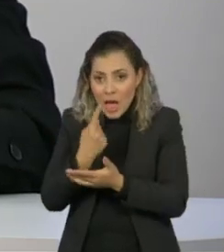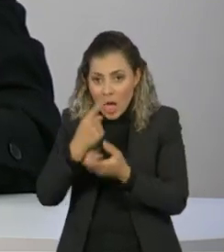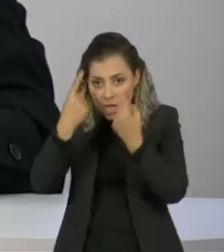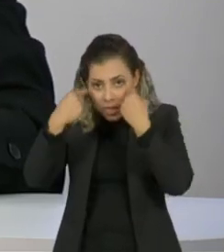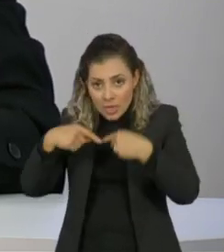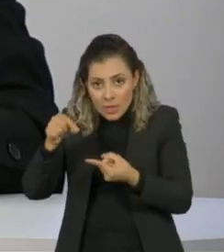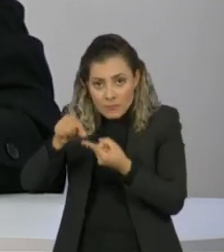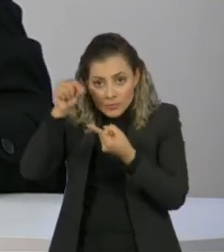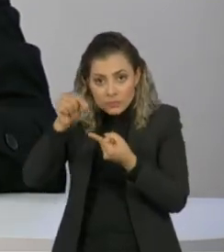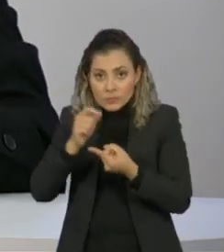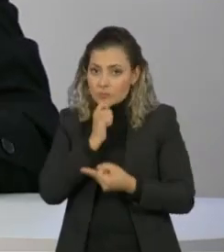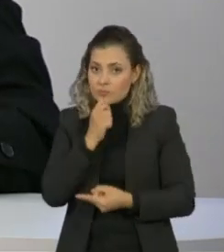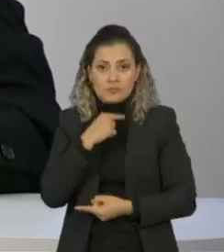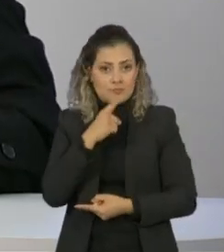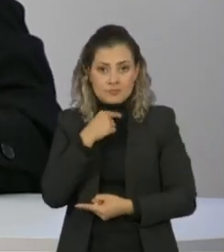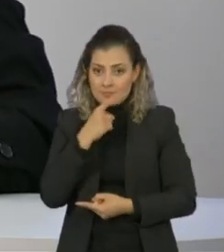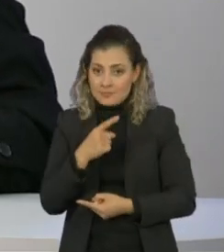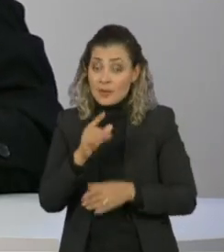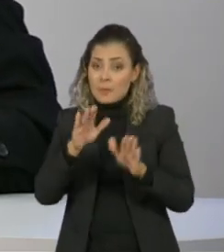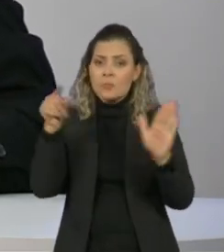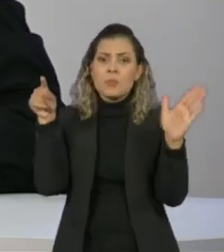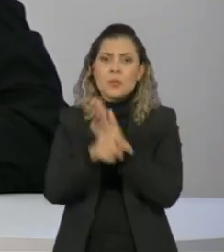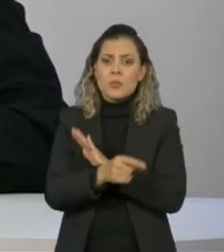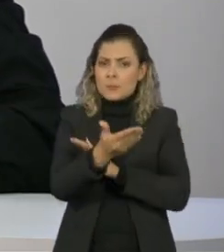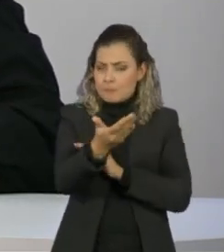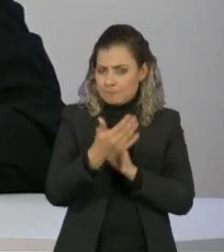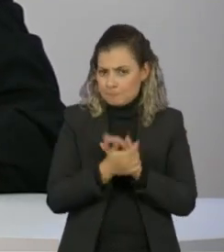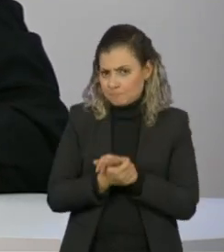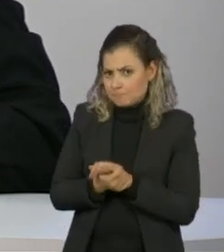não tem a melhor condição. Mas a minha pergunta para você é,